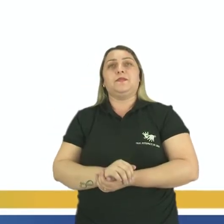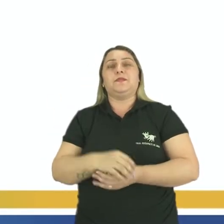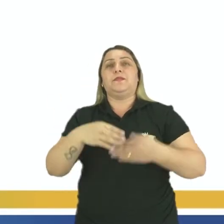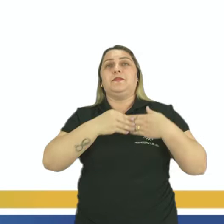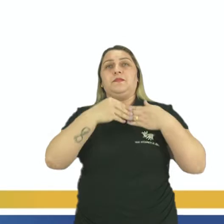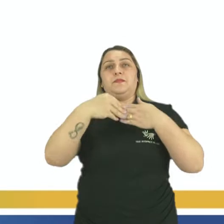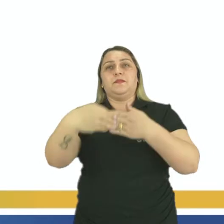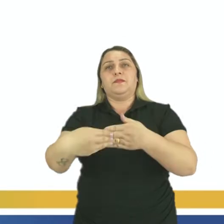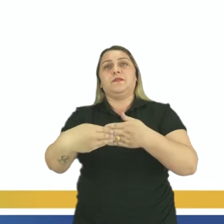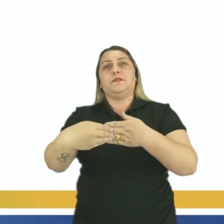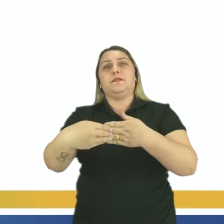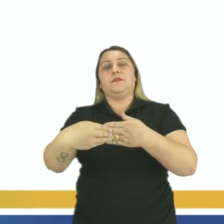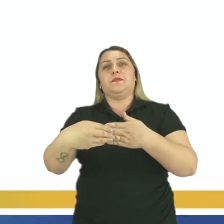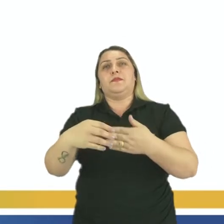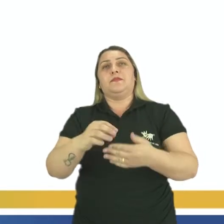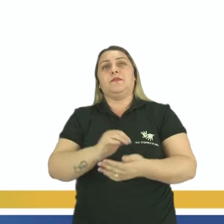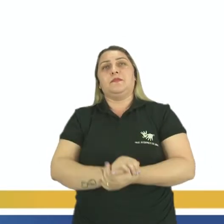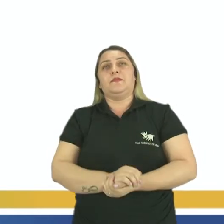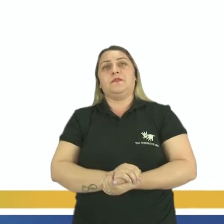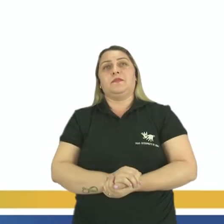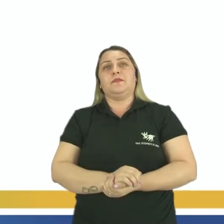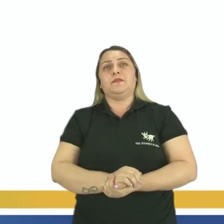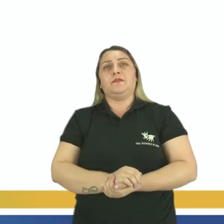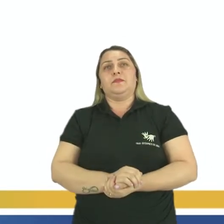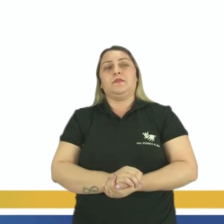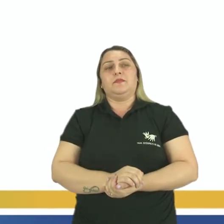levando a